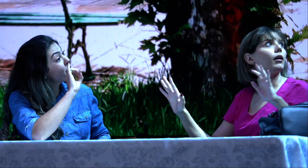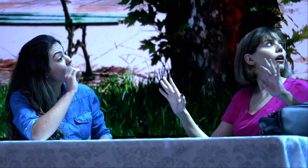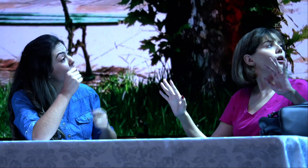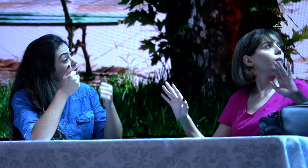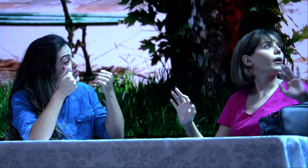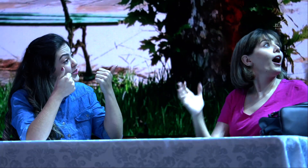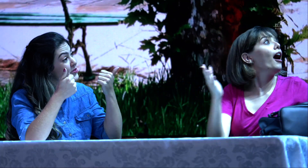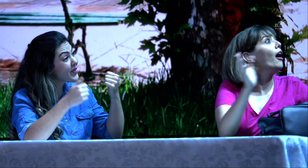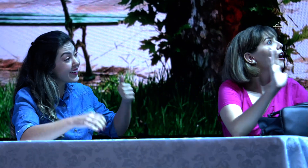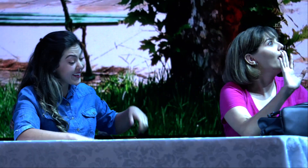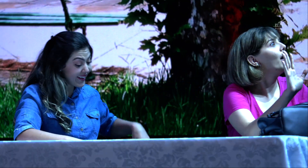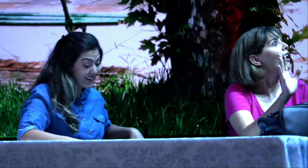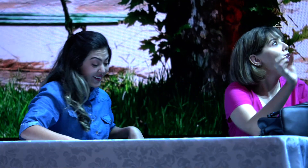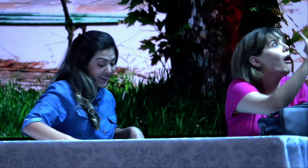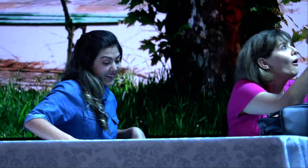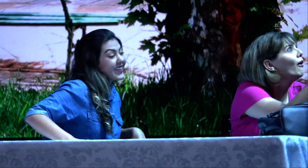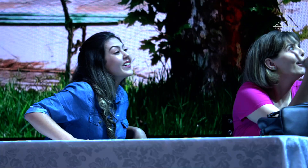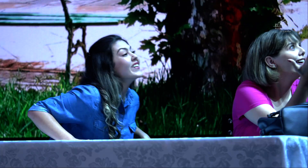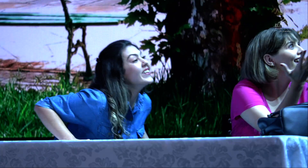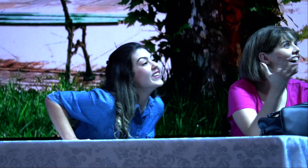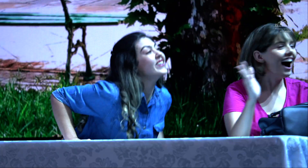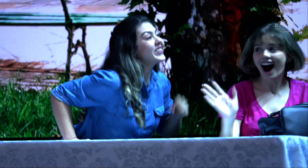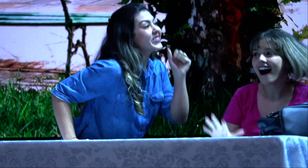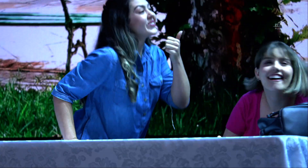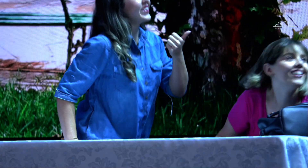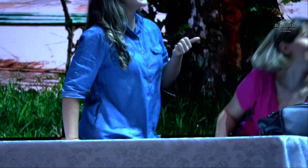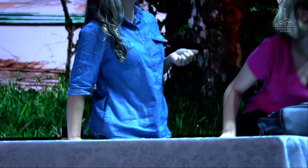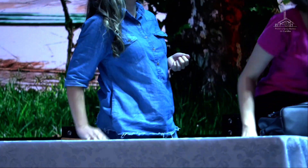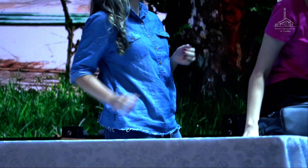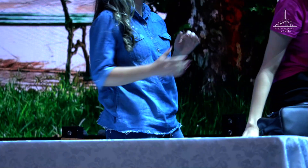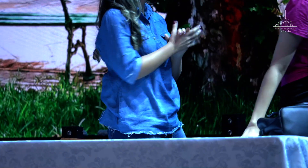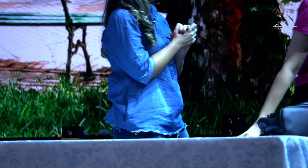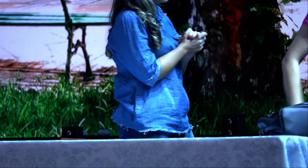Vou explicar de novo. Oi. Oi.